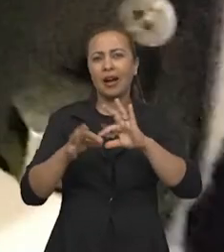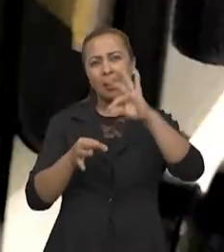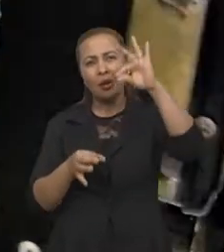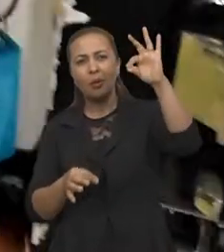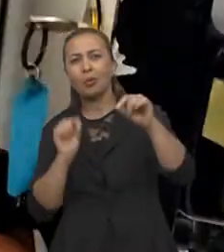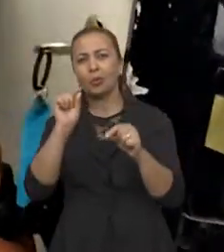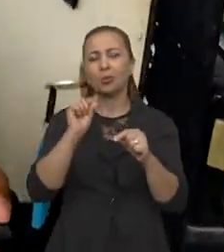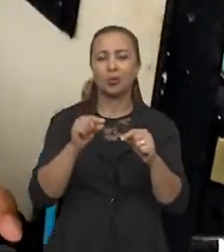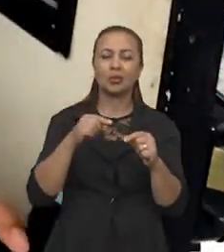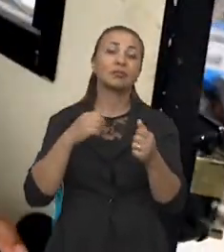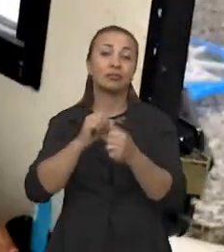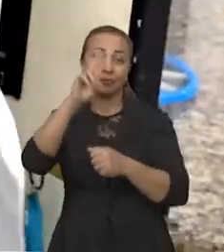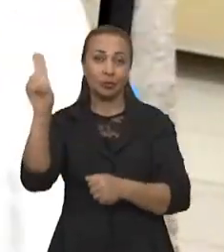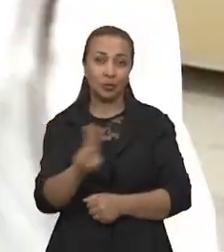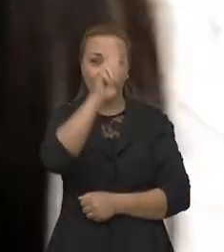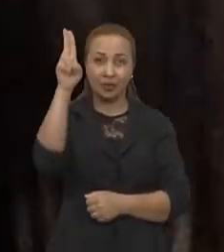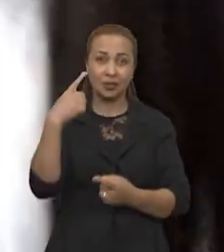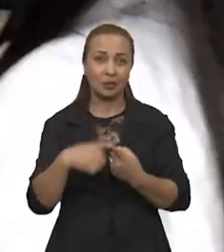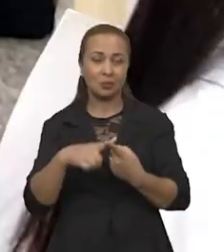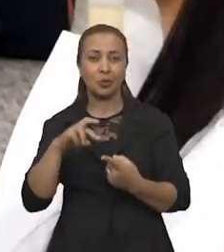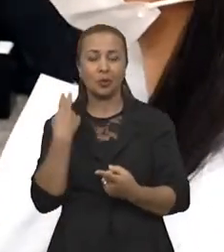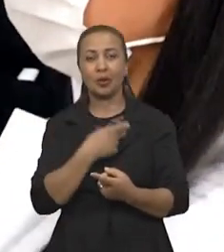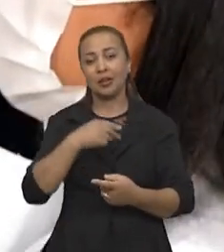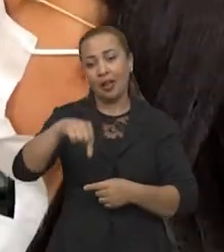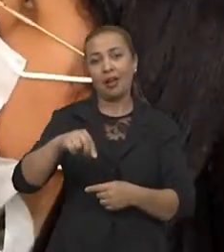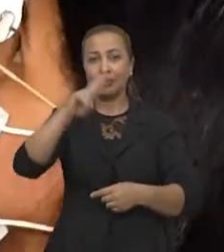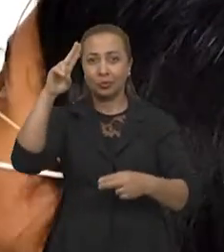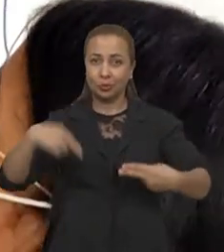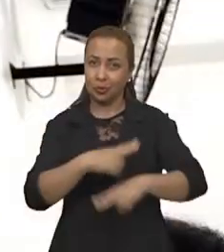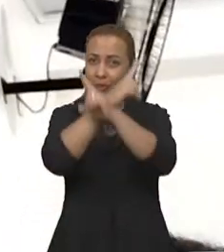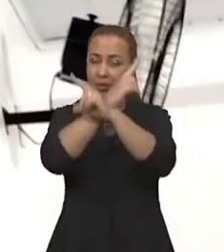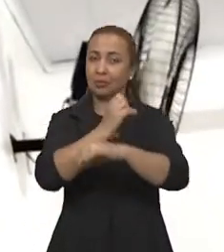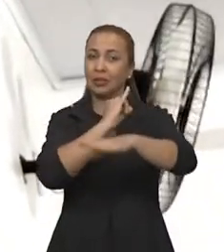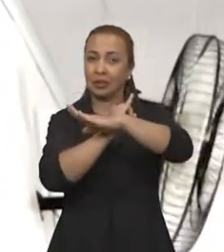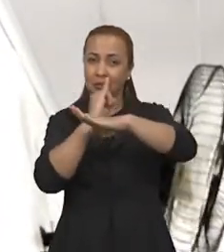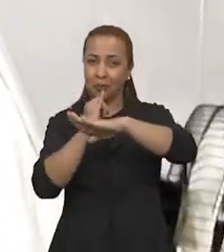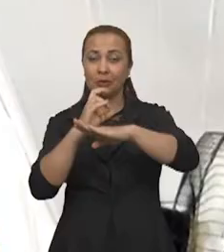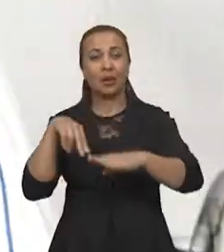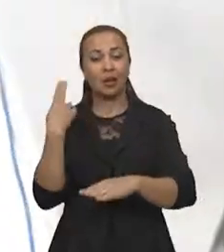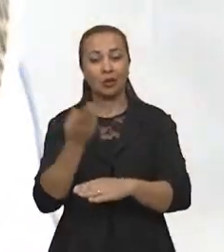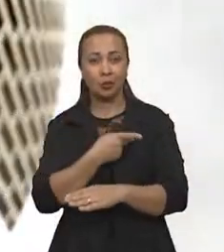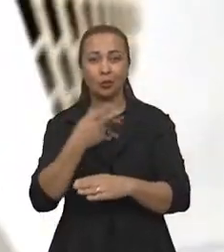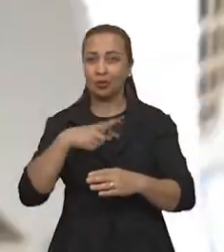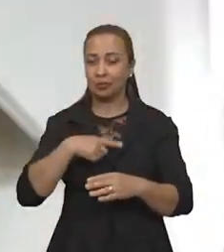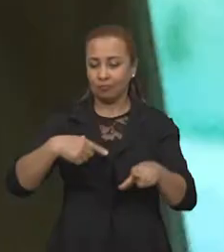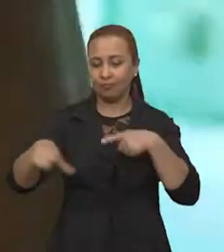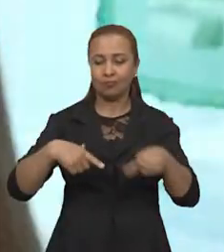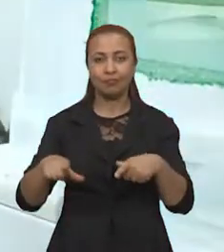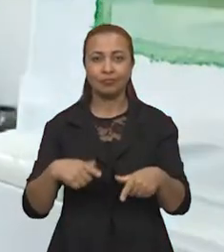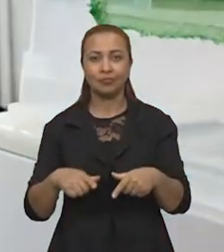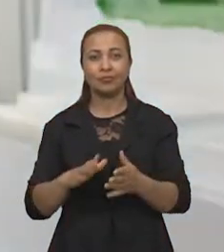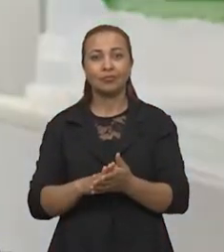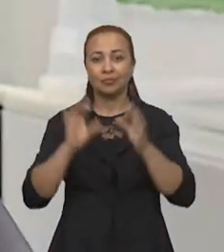um pouco afastada da universidade, né, que nós estamos lotados no campo de Itapetinga. E por isso, atualmente, nós temos